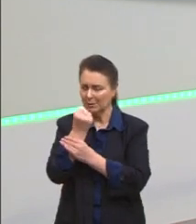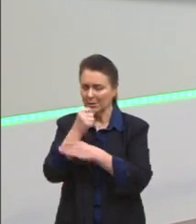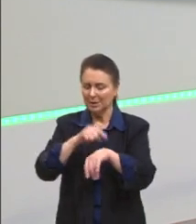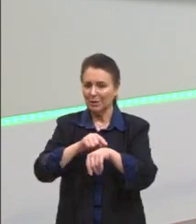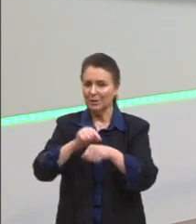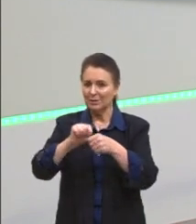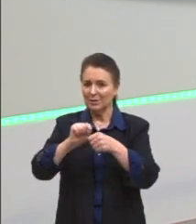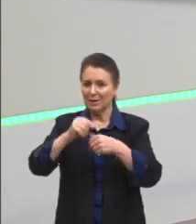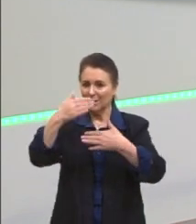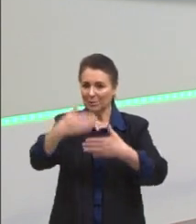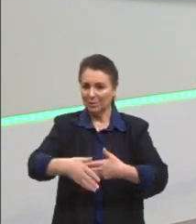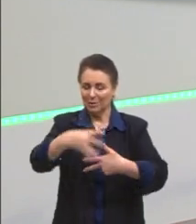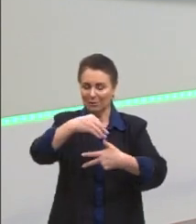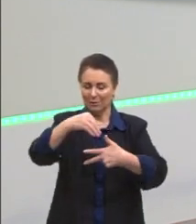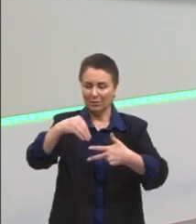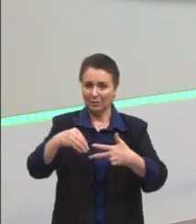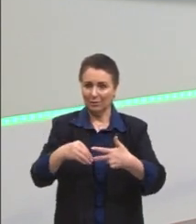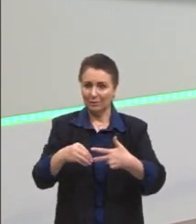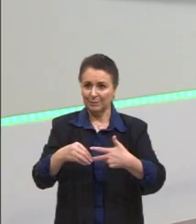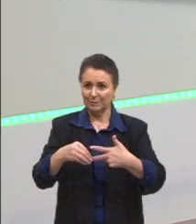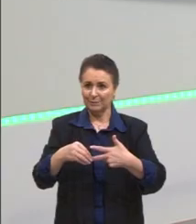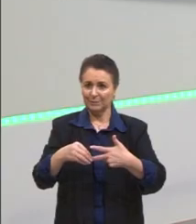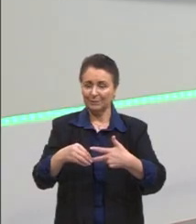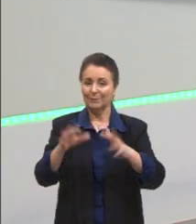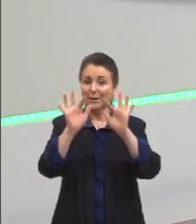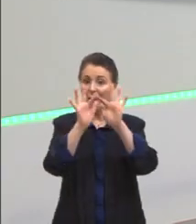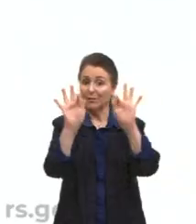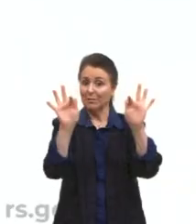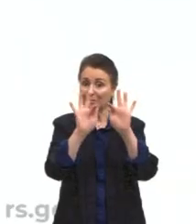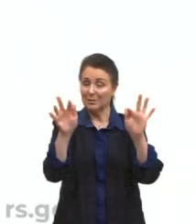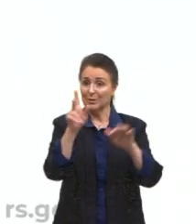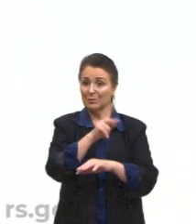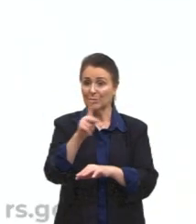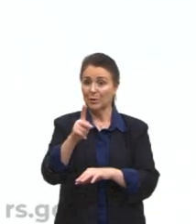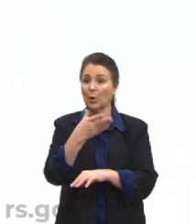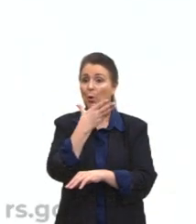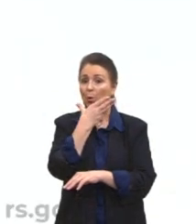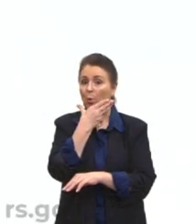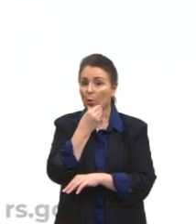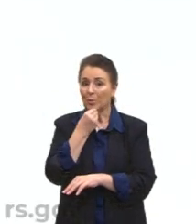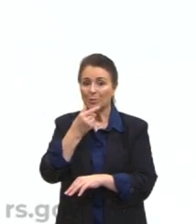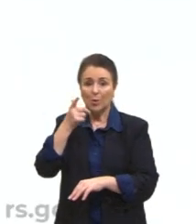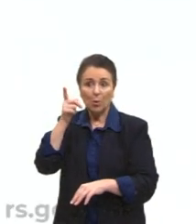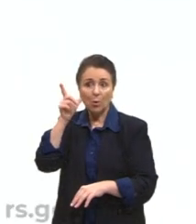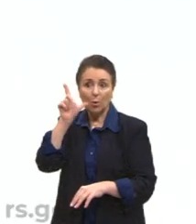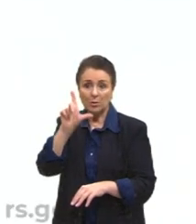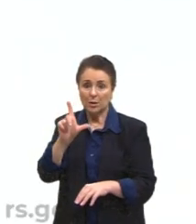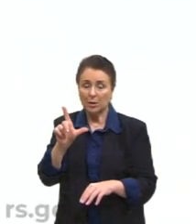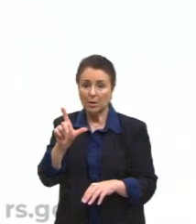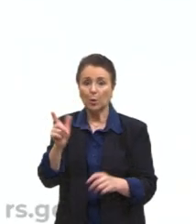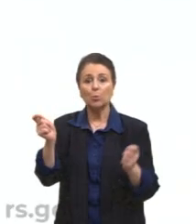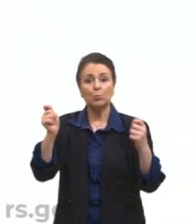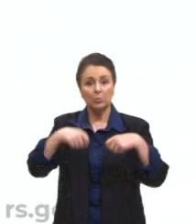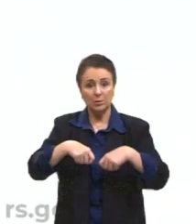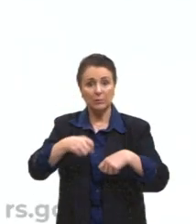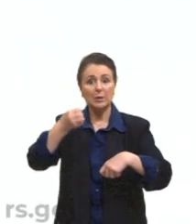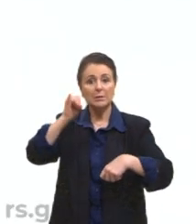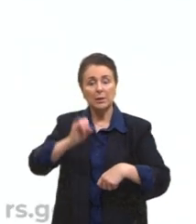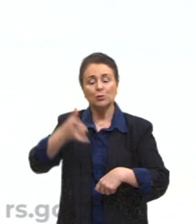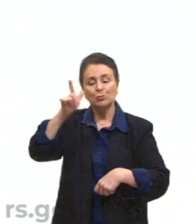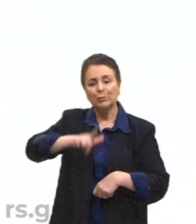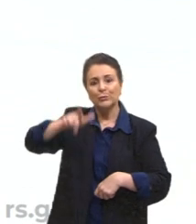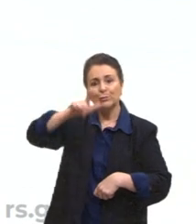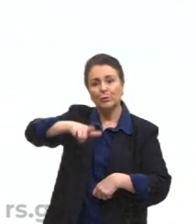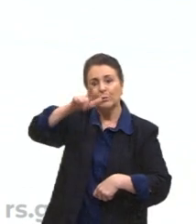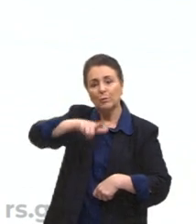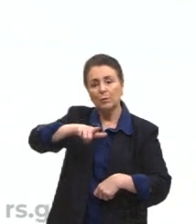certo para encerrar o desta frase o homem não teria alcançado possível se repetir das